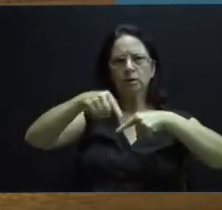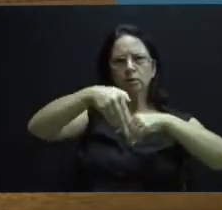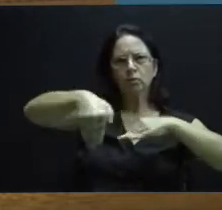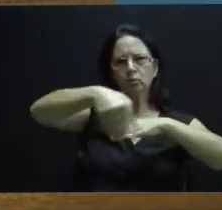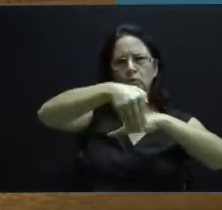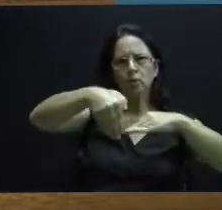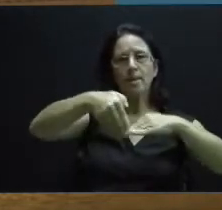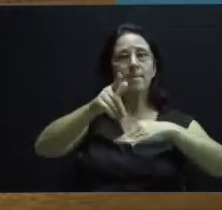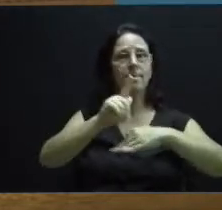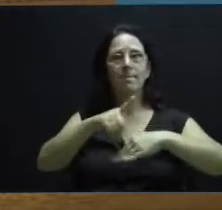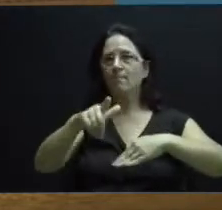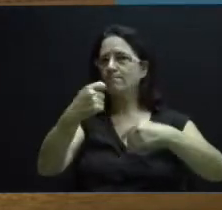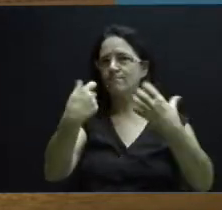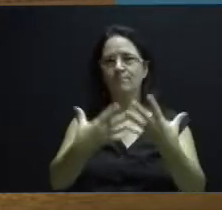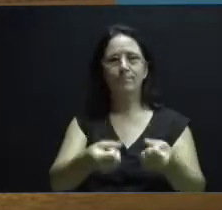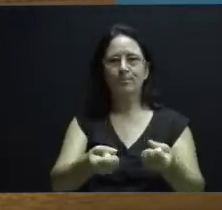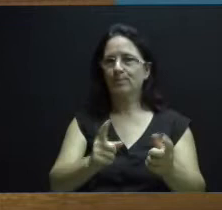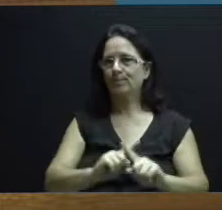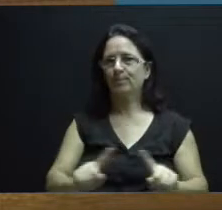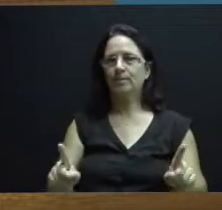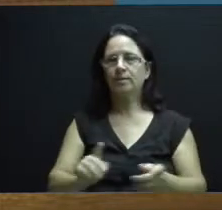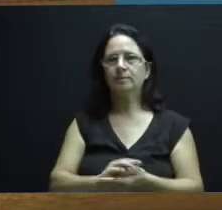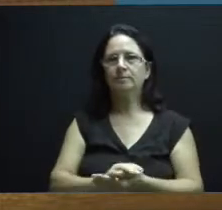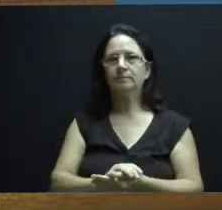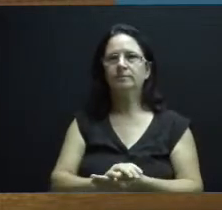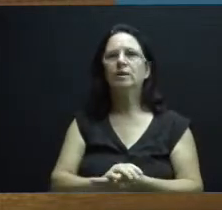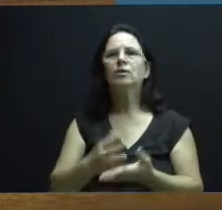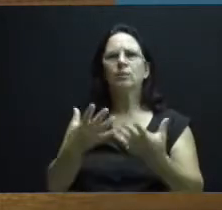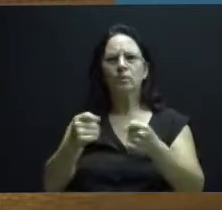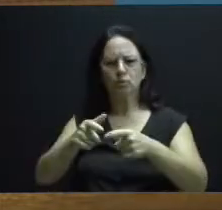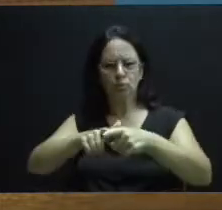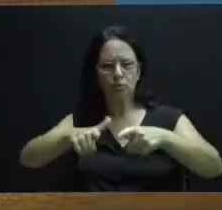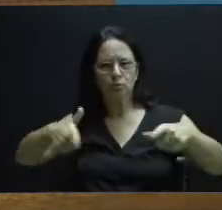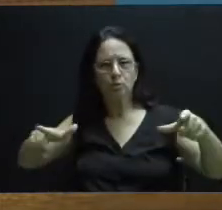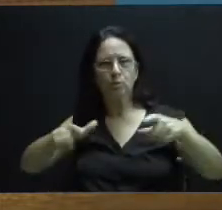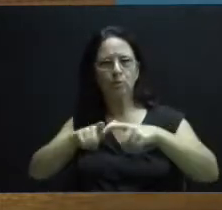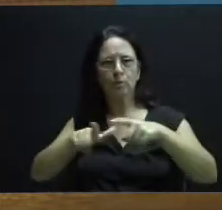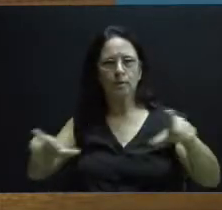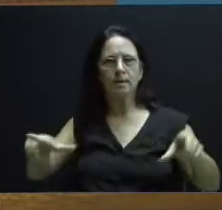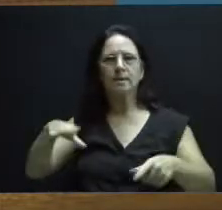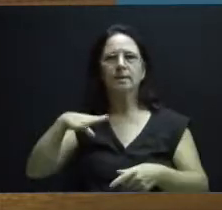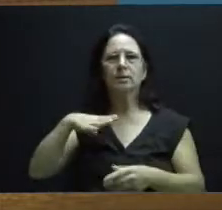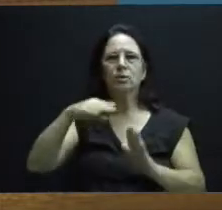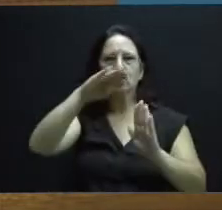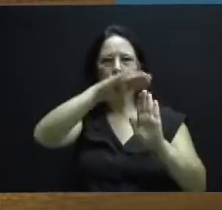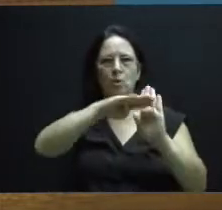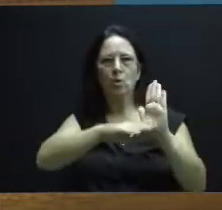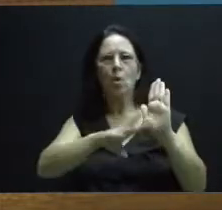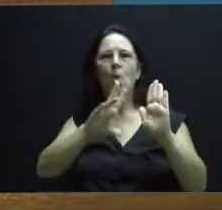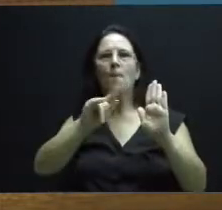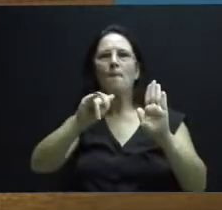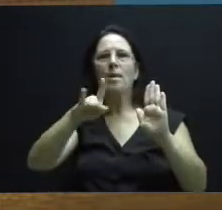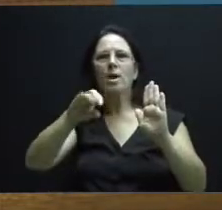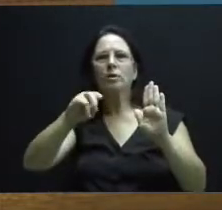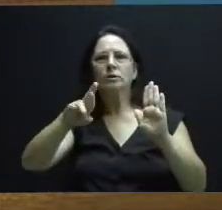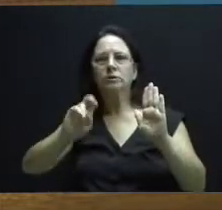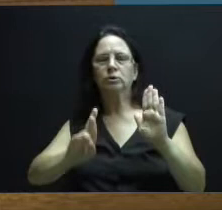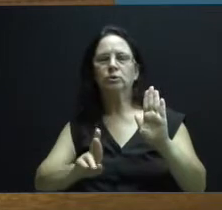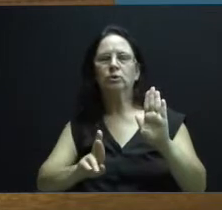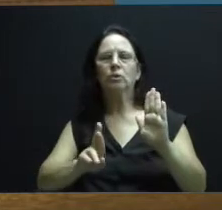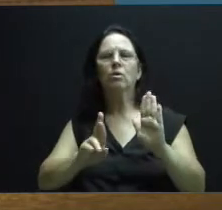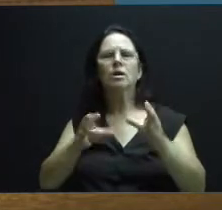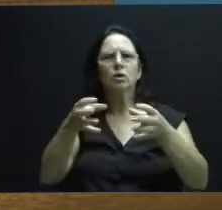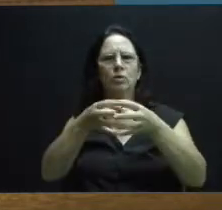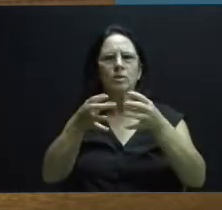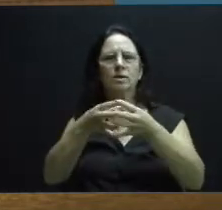é permitido que ele mesmo comércio então só se vai permitir o crescimento da cidade com uma atualização do plano diretor em que esta comissão que